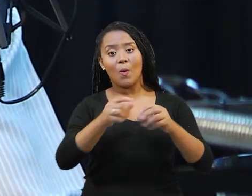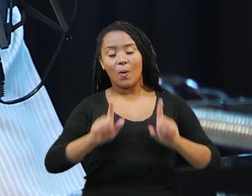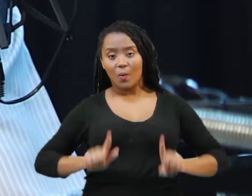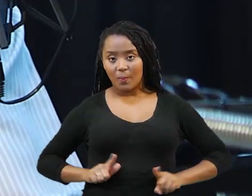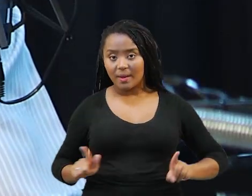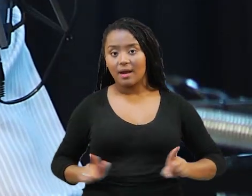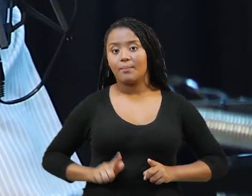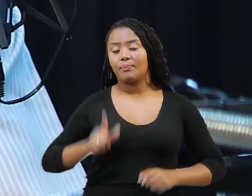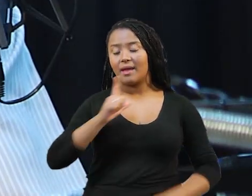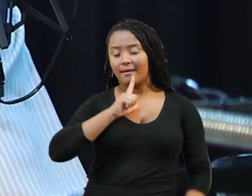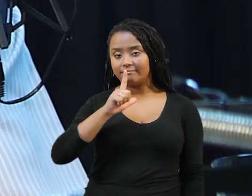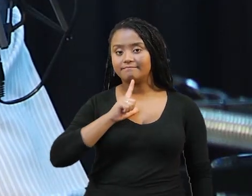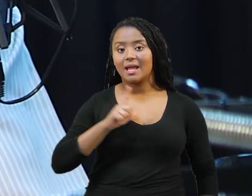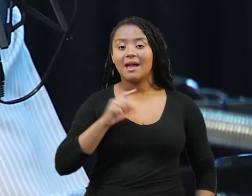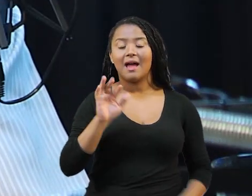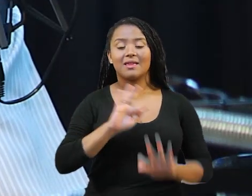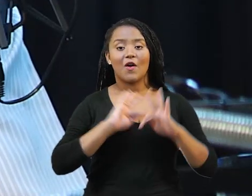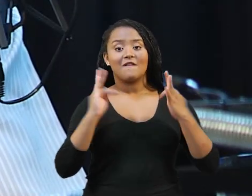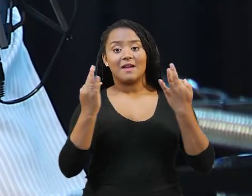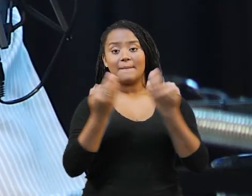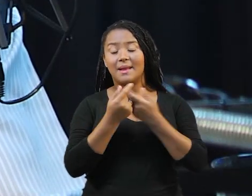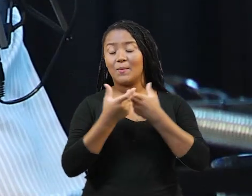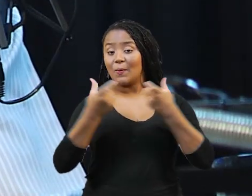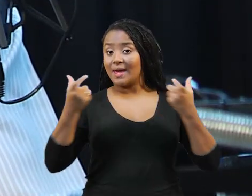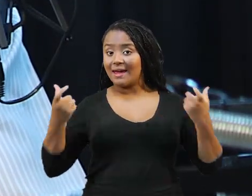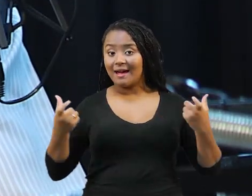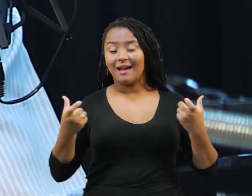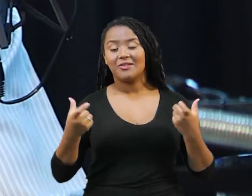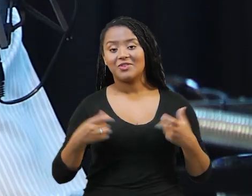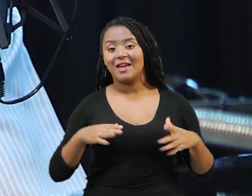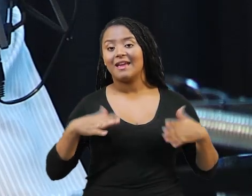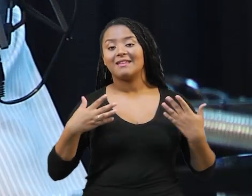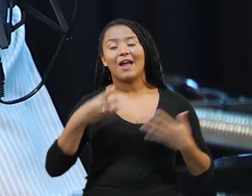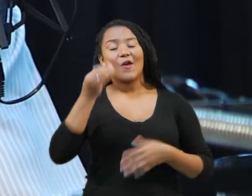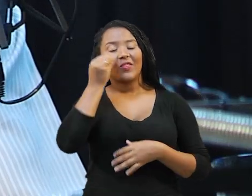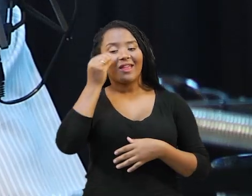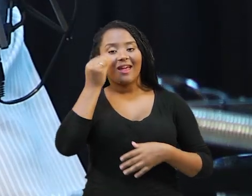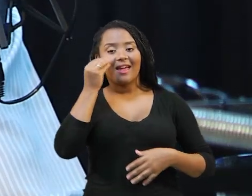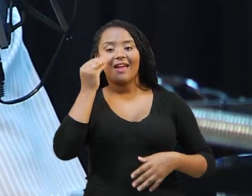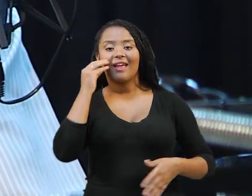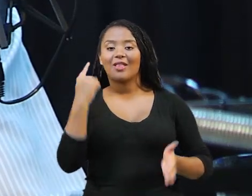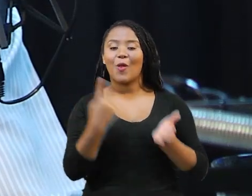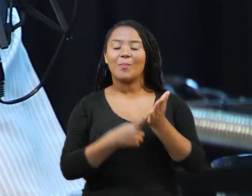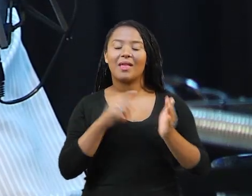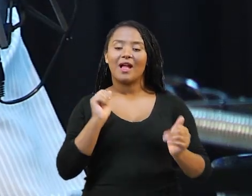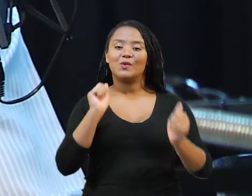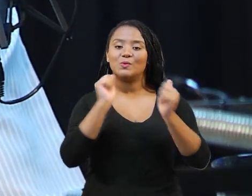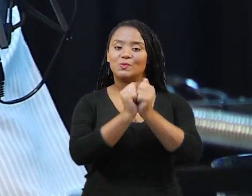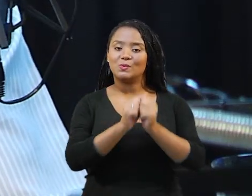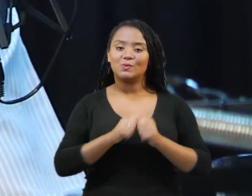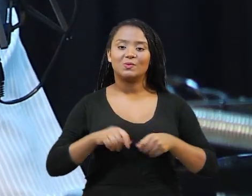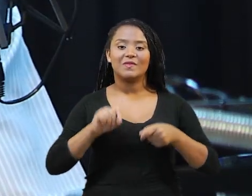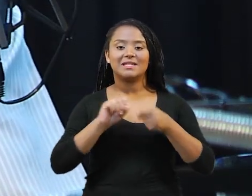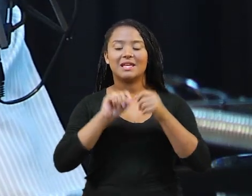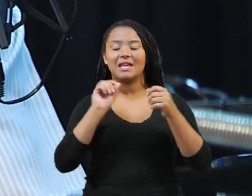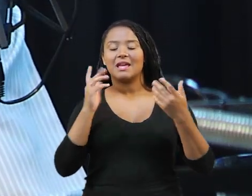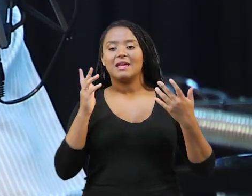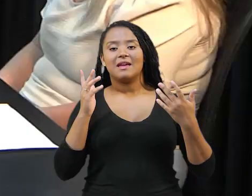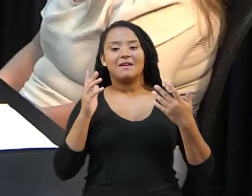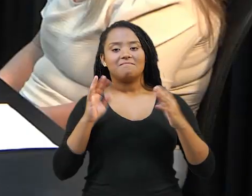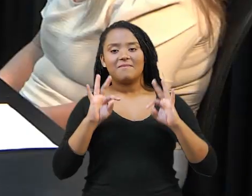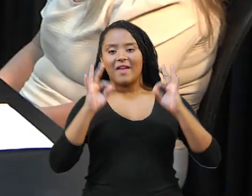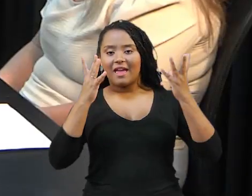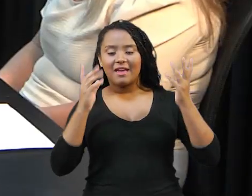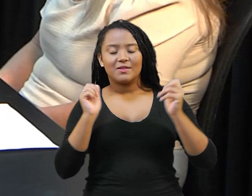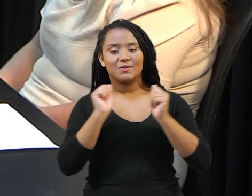cidade. E a família é muito grande, então a gente tenta sempre reunir e manter sempre o contato, né?